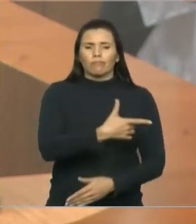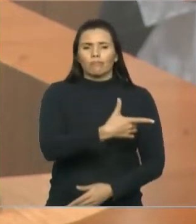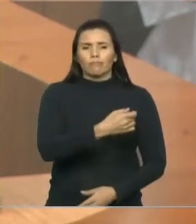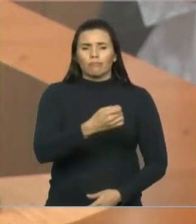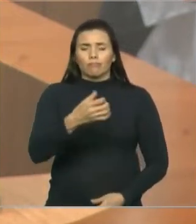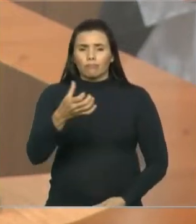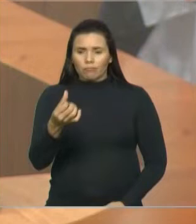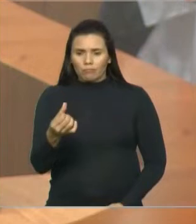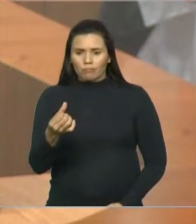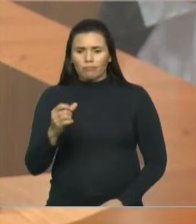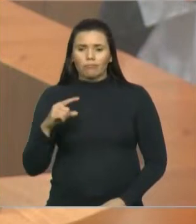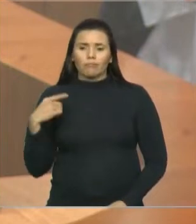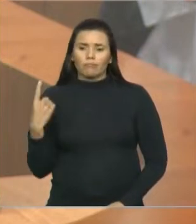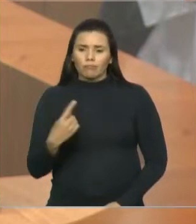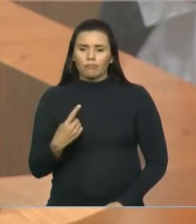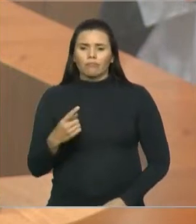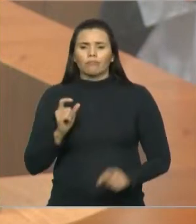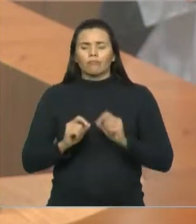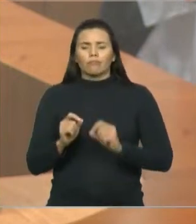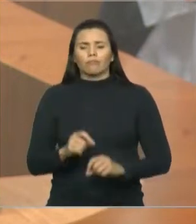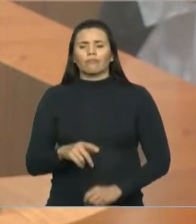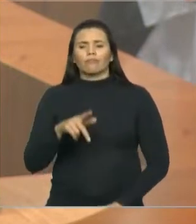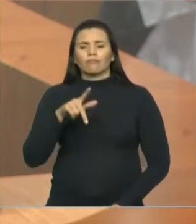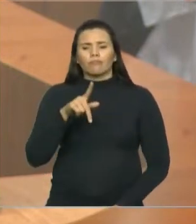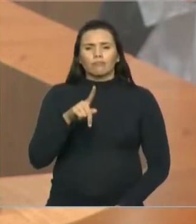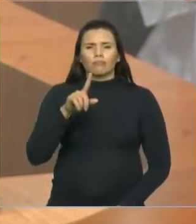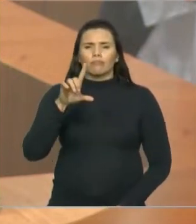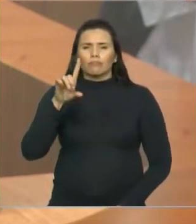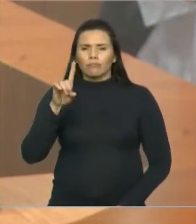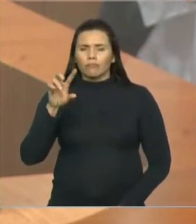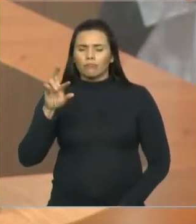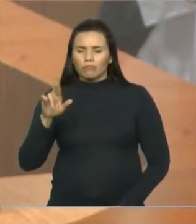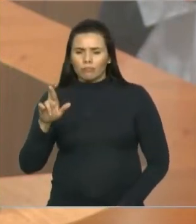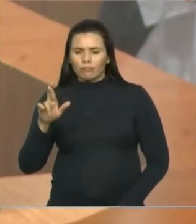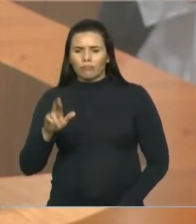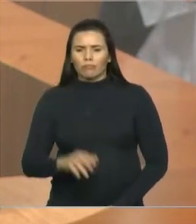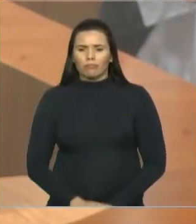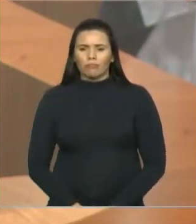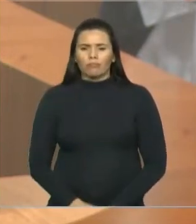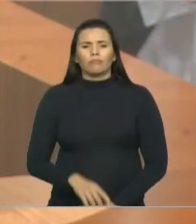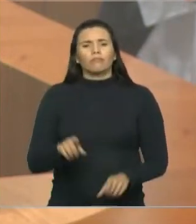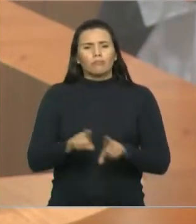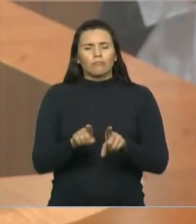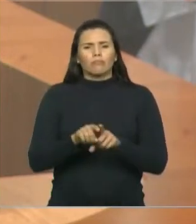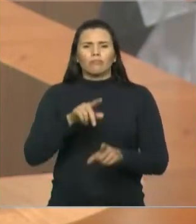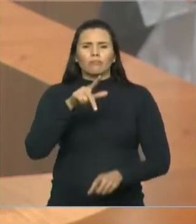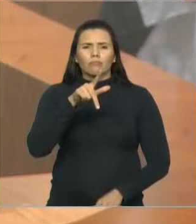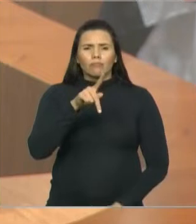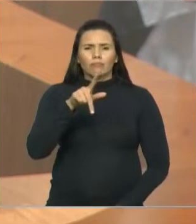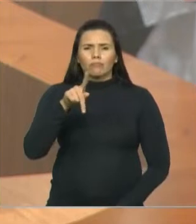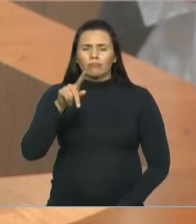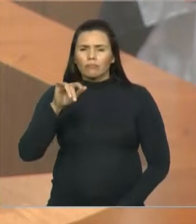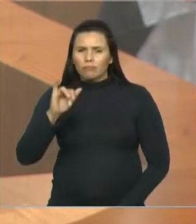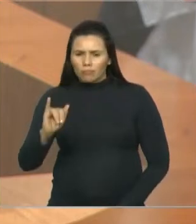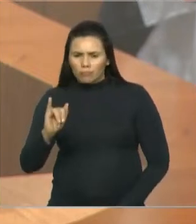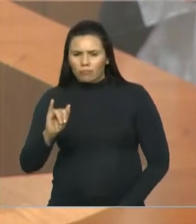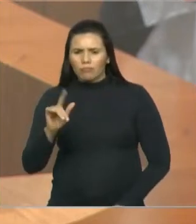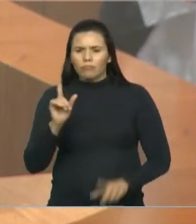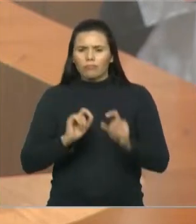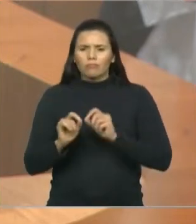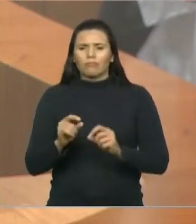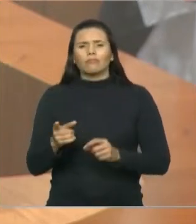o PDR, o Plano Diretor de Regionalização, e a PPI, exatamente dizendo isso, o que a